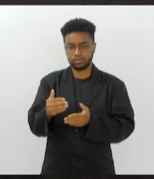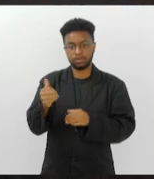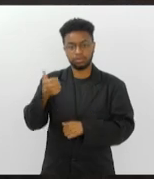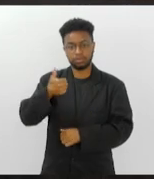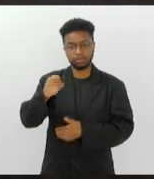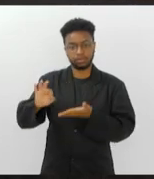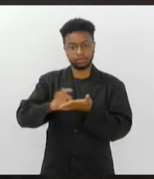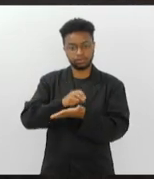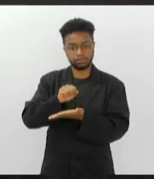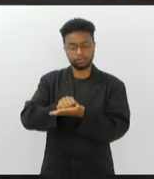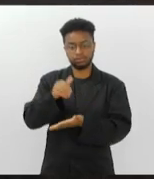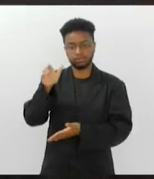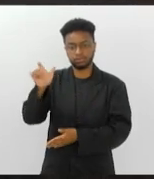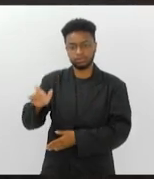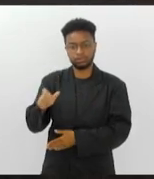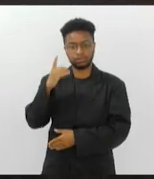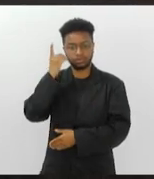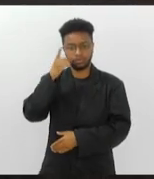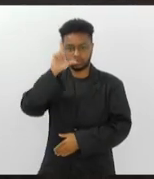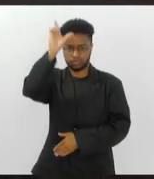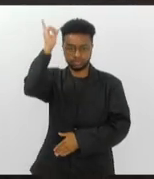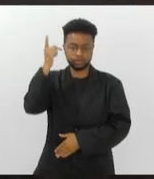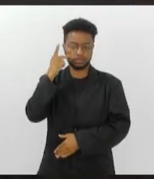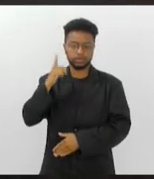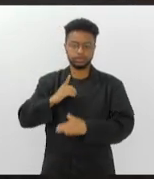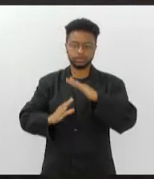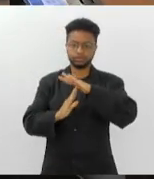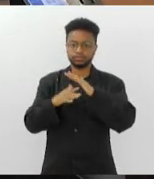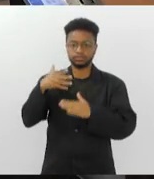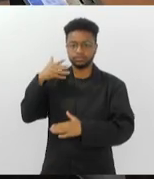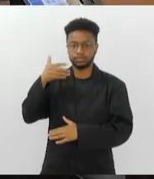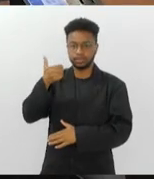nobre deputado Luiz Paulo, que dispõe de 10 minutos.